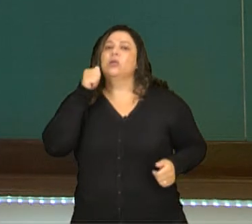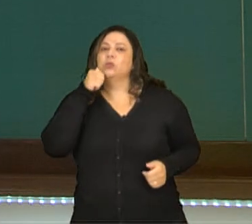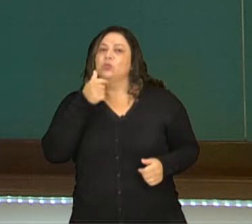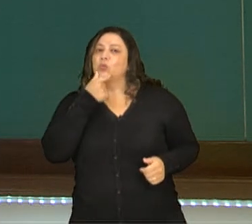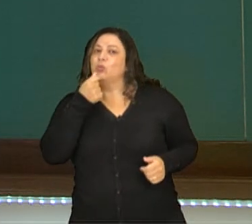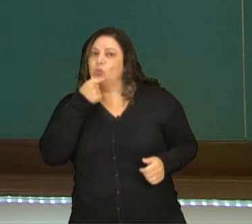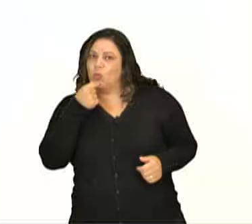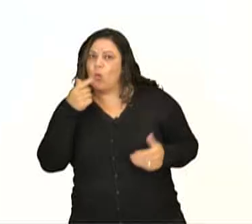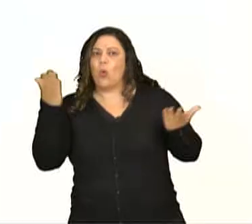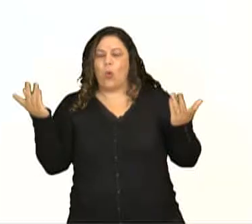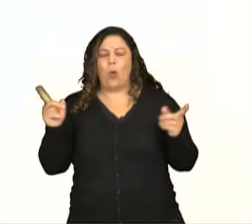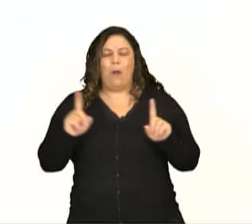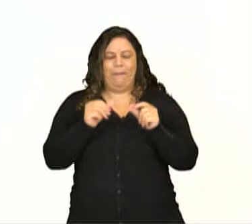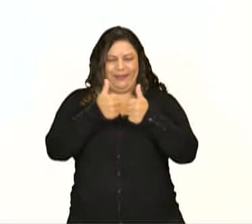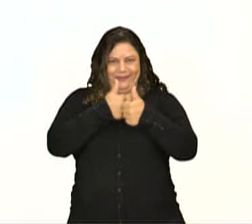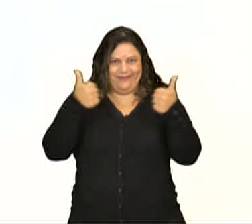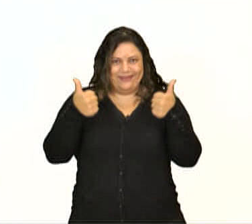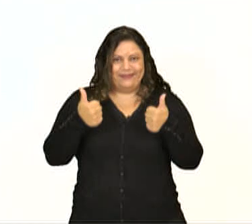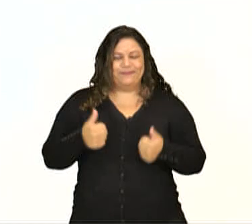nós voltamos com a resposta.